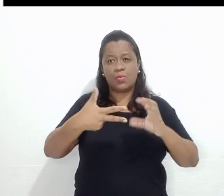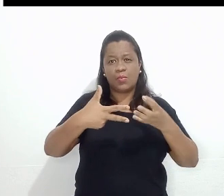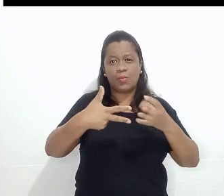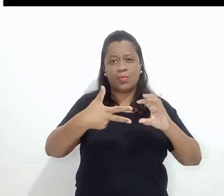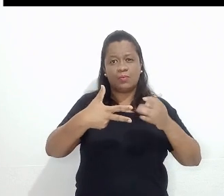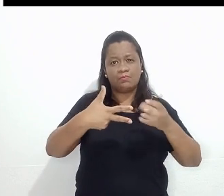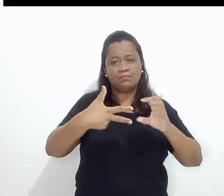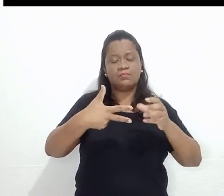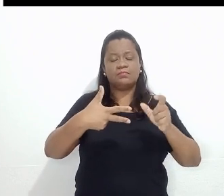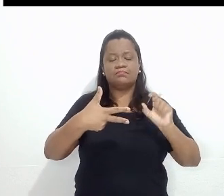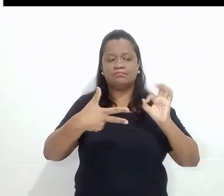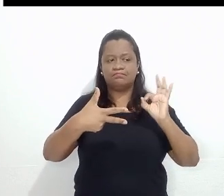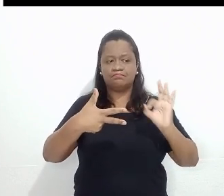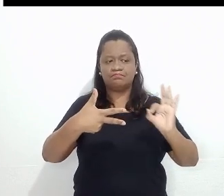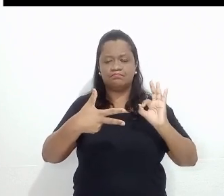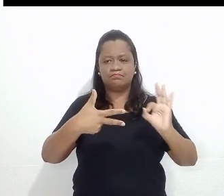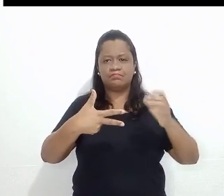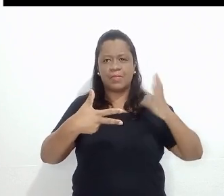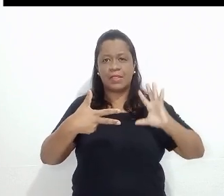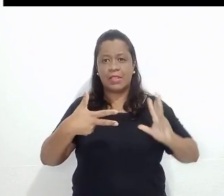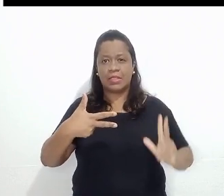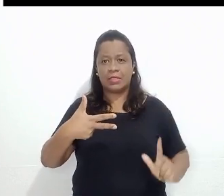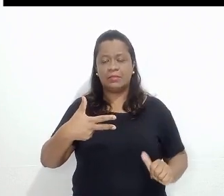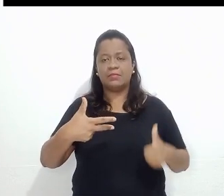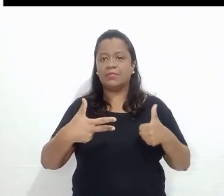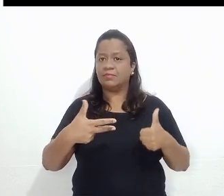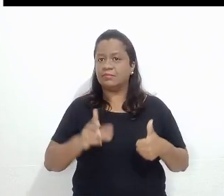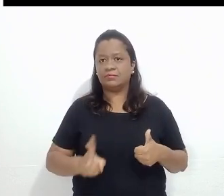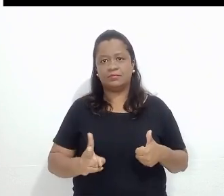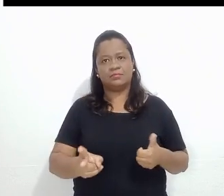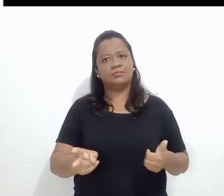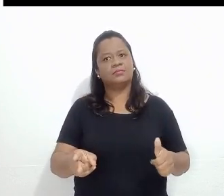direitinho. Tá? É sempre assim.